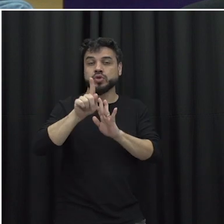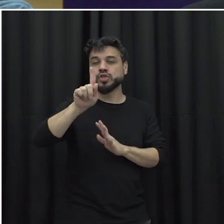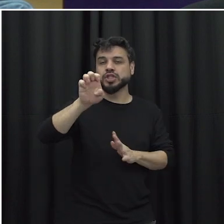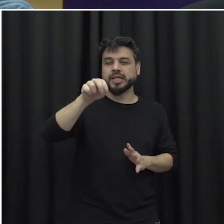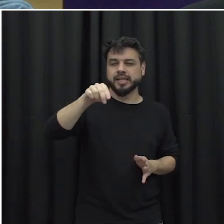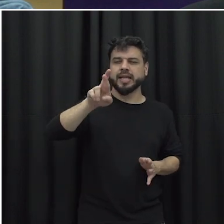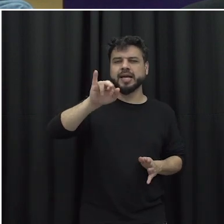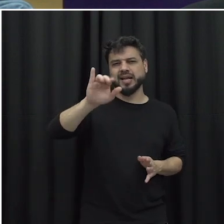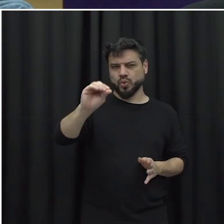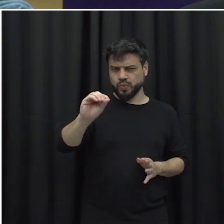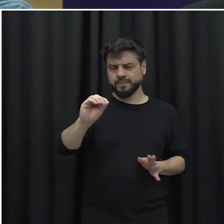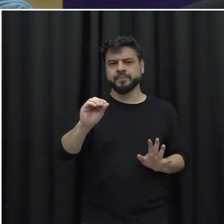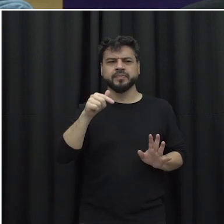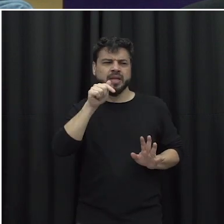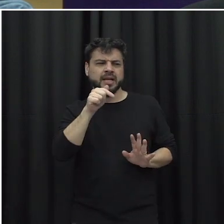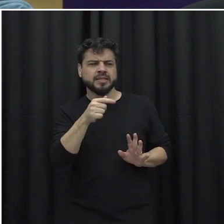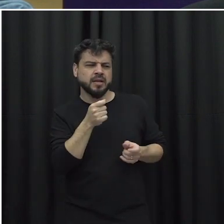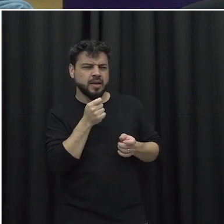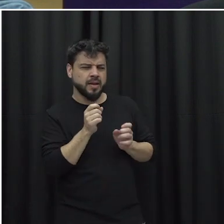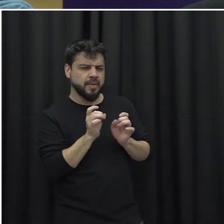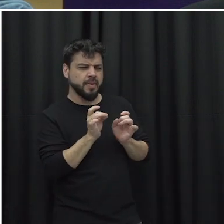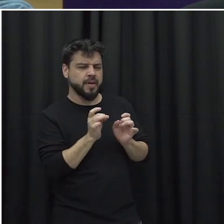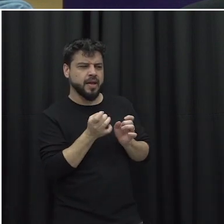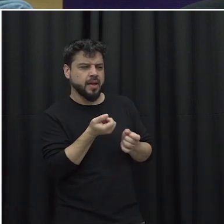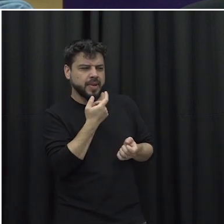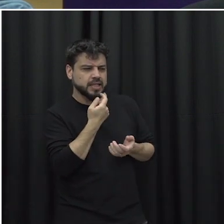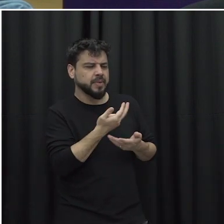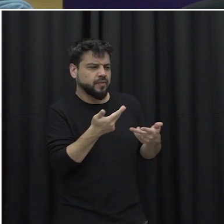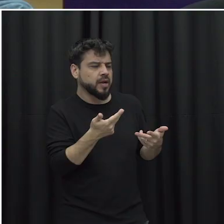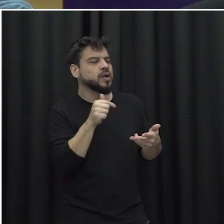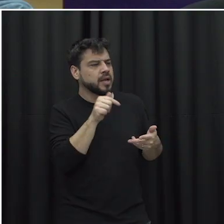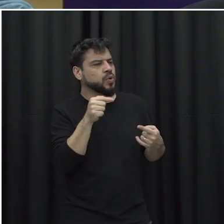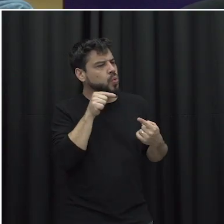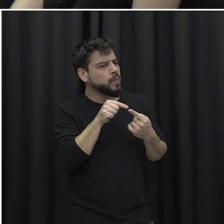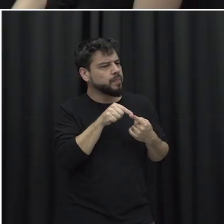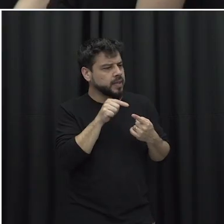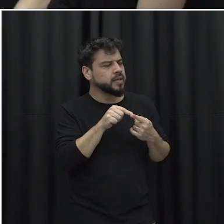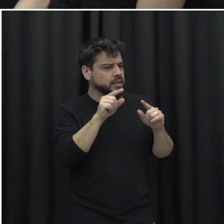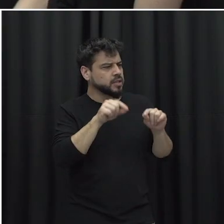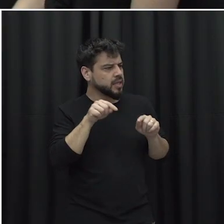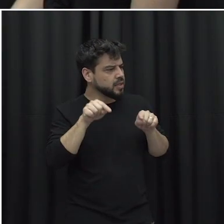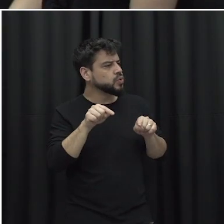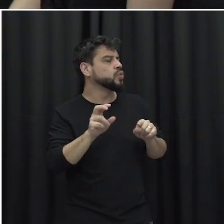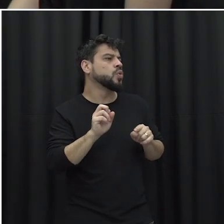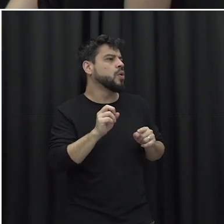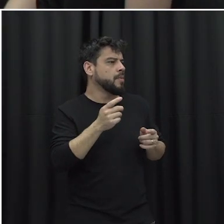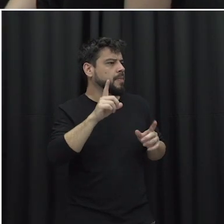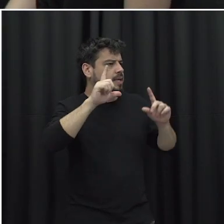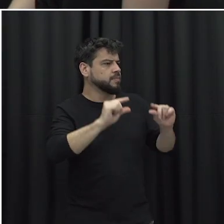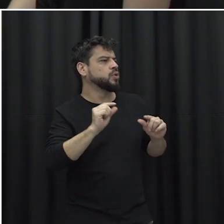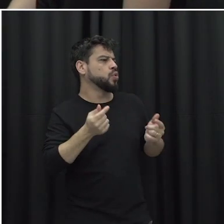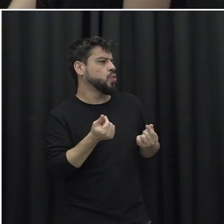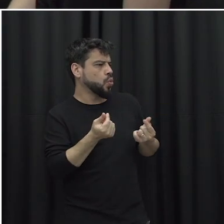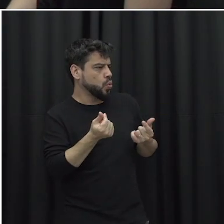patentes, porque aí diminuiria bastante o custo para quem precisa usar, né? Atualmente ainda não tem